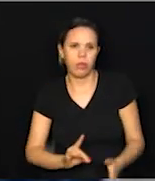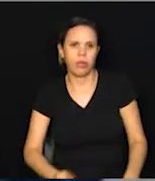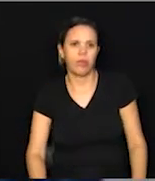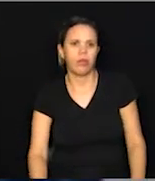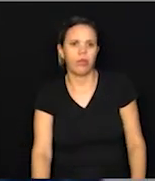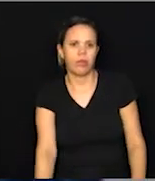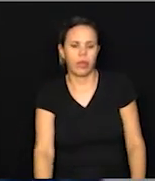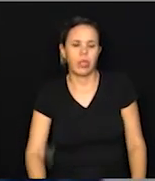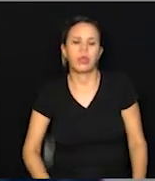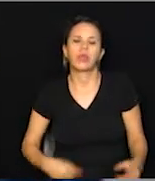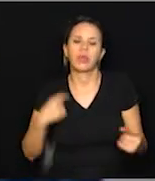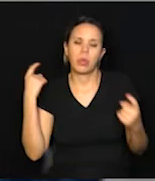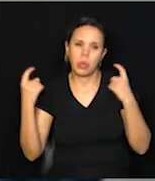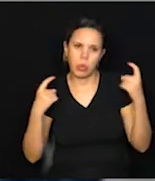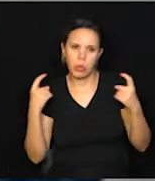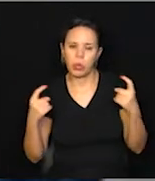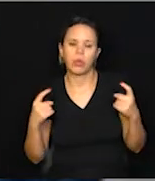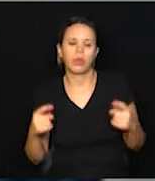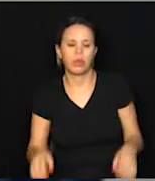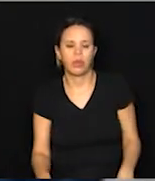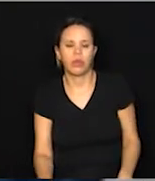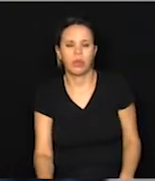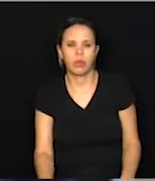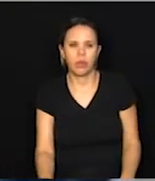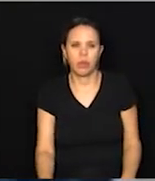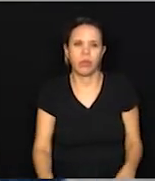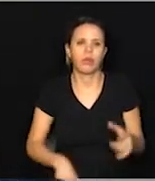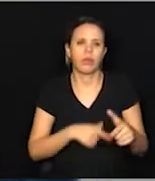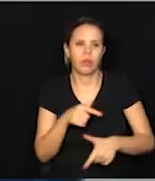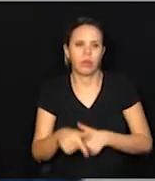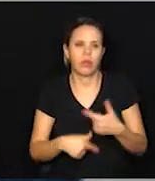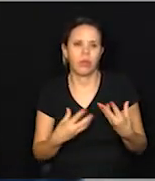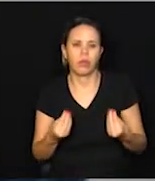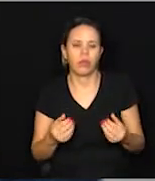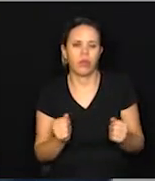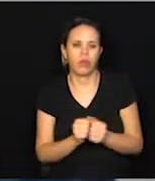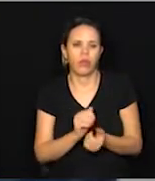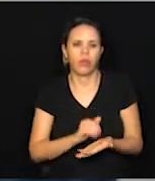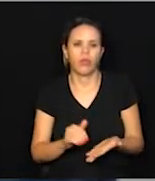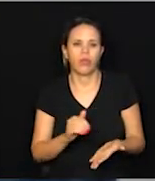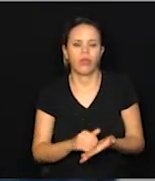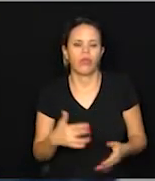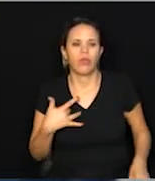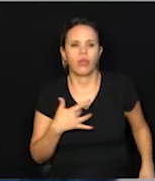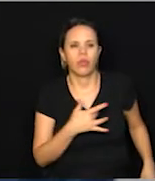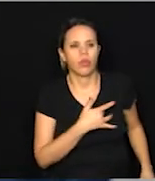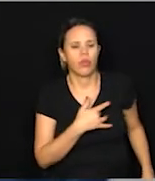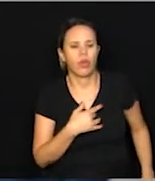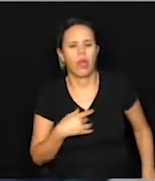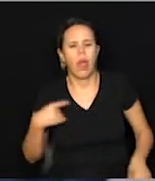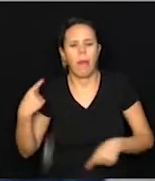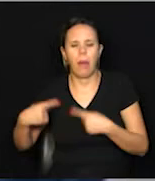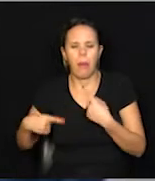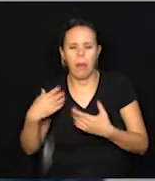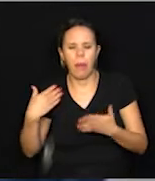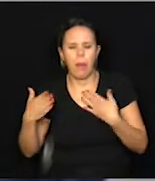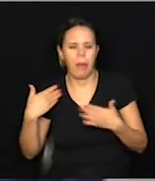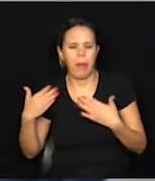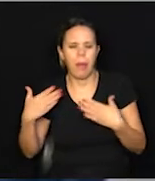realmente é uma preocupação e a gente tem trabalhado muito junto com a Secretaria de Saúde, a gente tem discutido muito